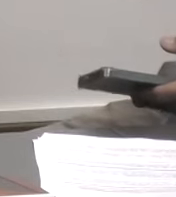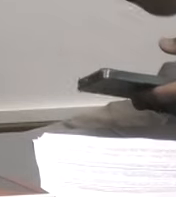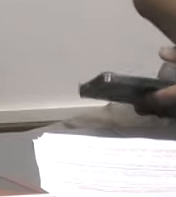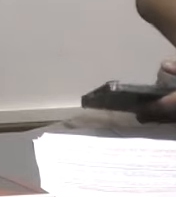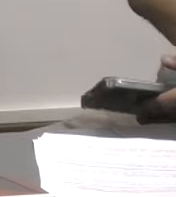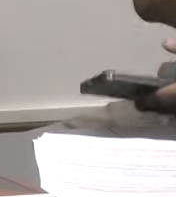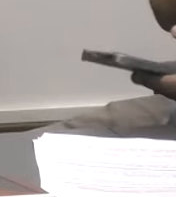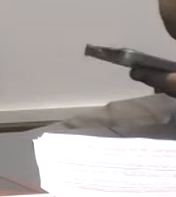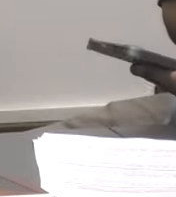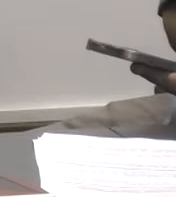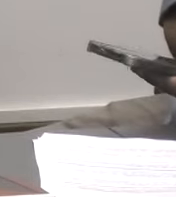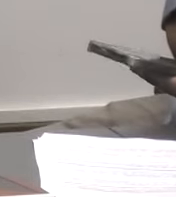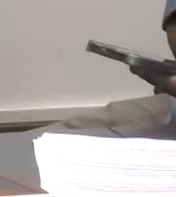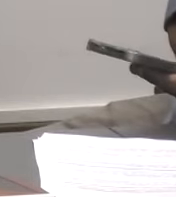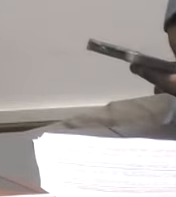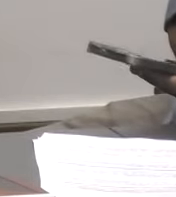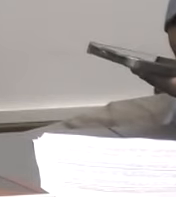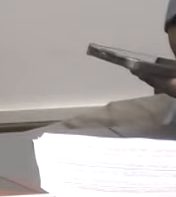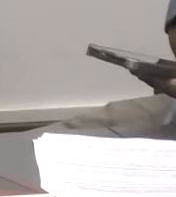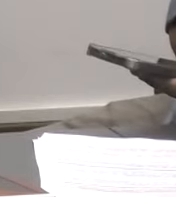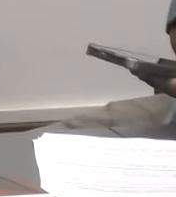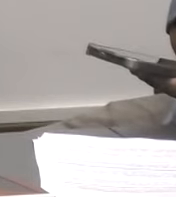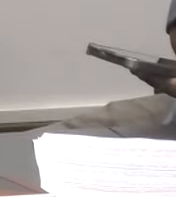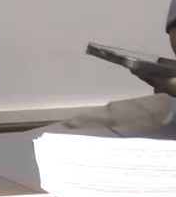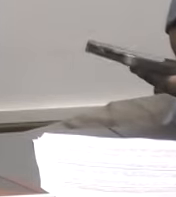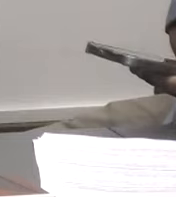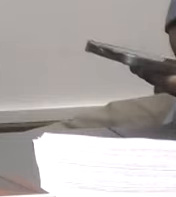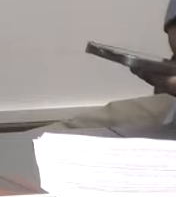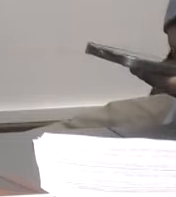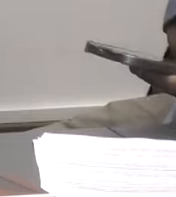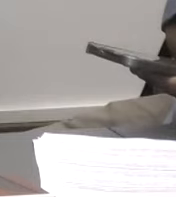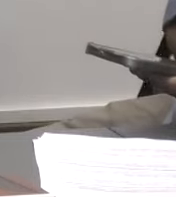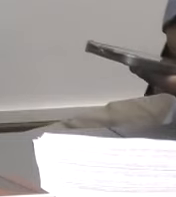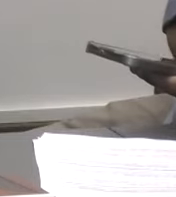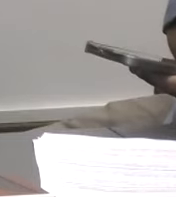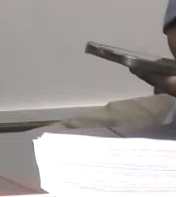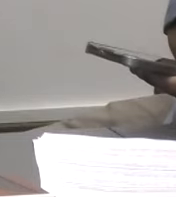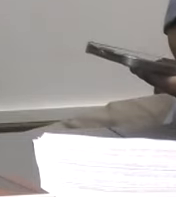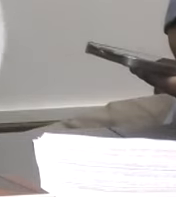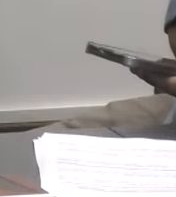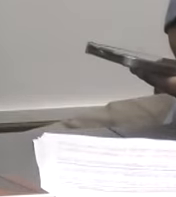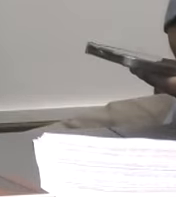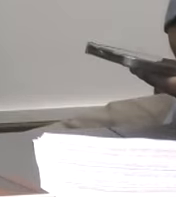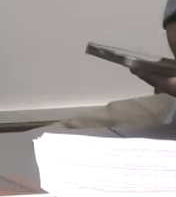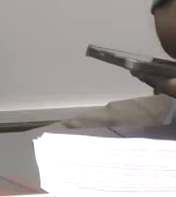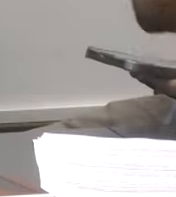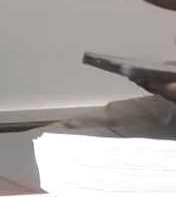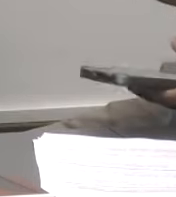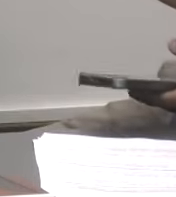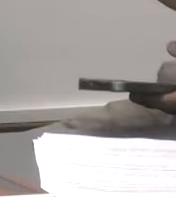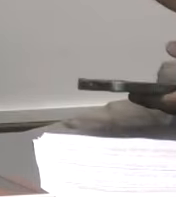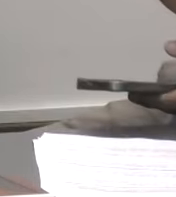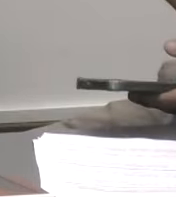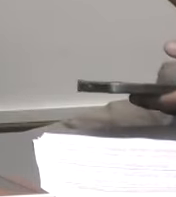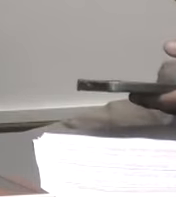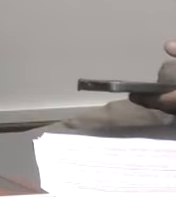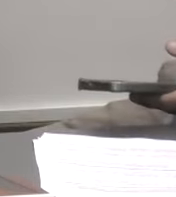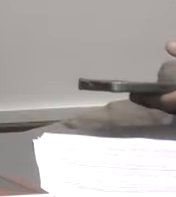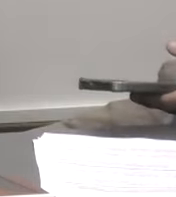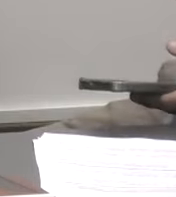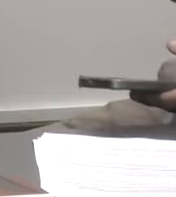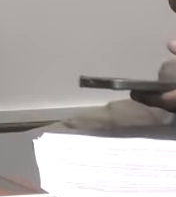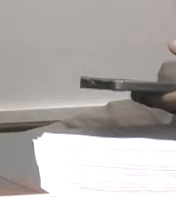Rocha, dos órgãos transplantados com HIV, eu entrei com um projeto modificando aquela minha lei de 30